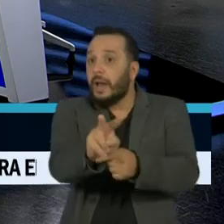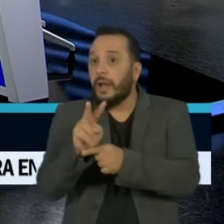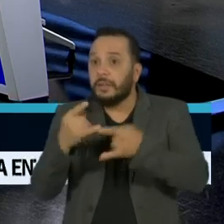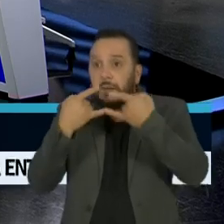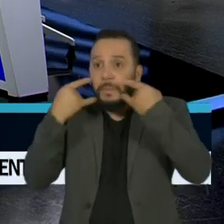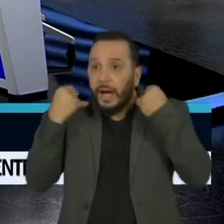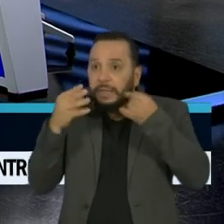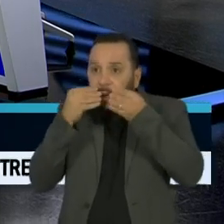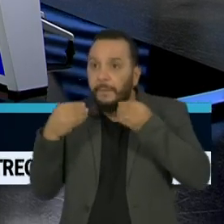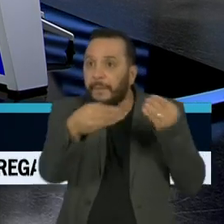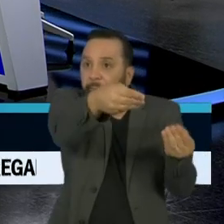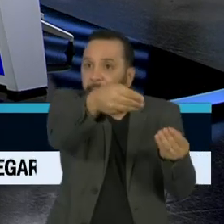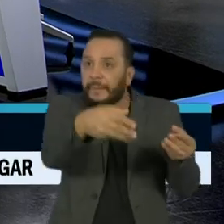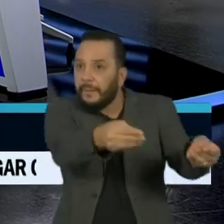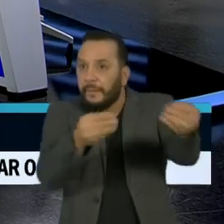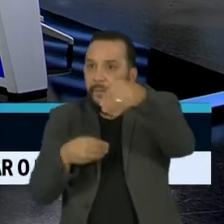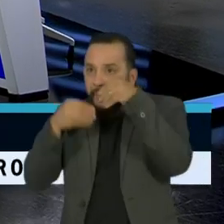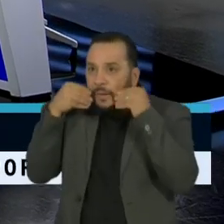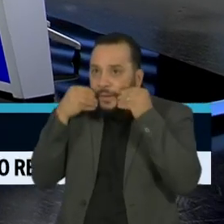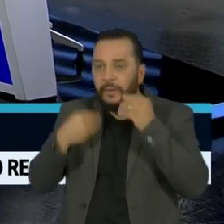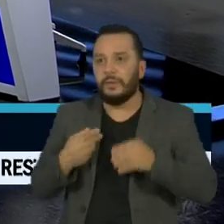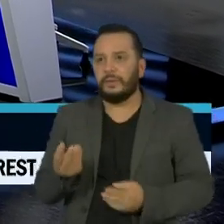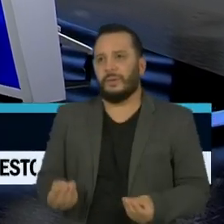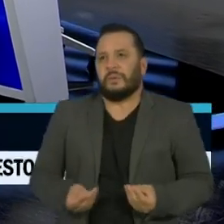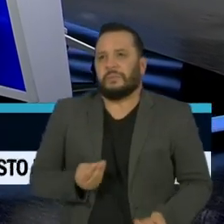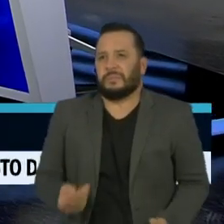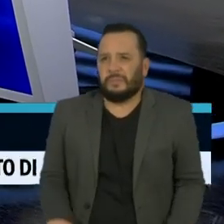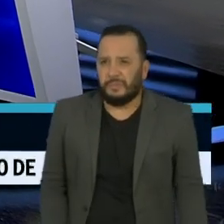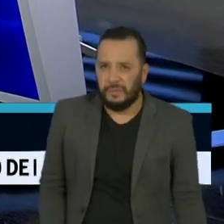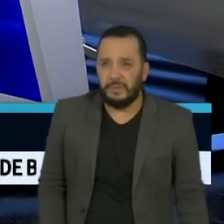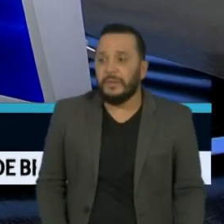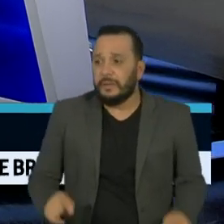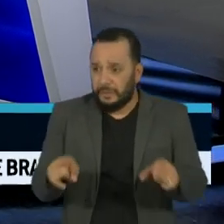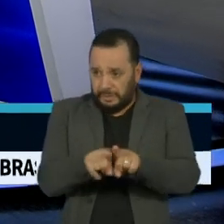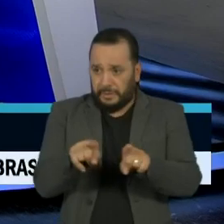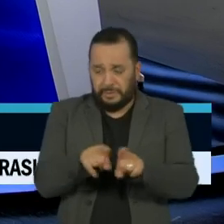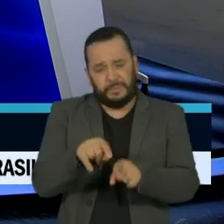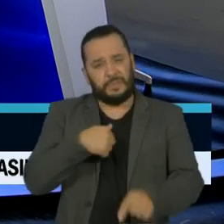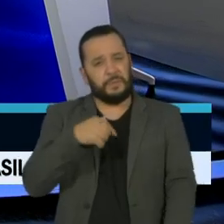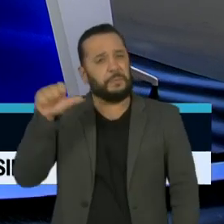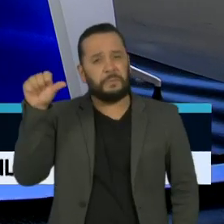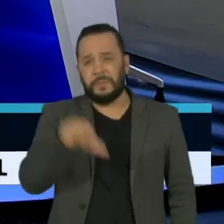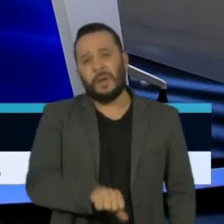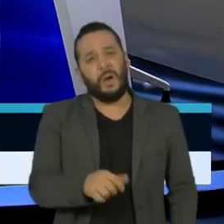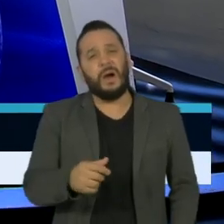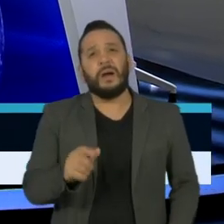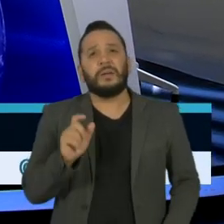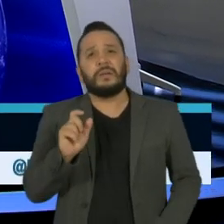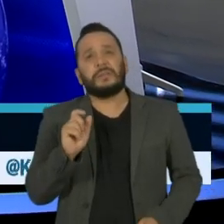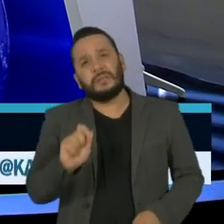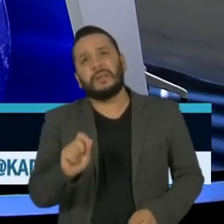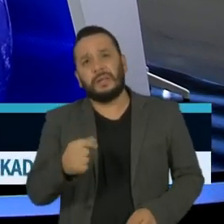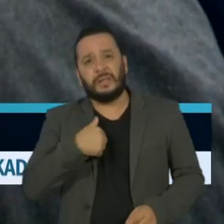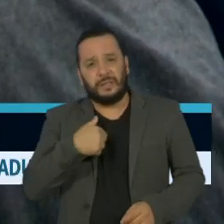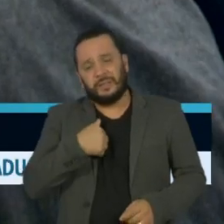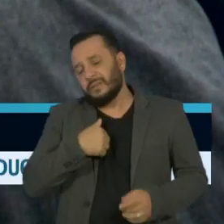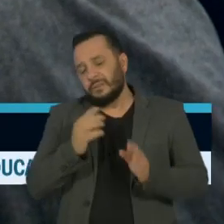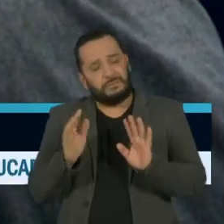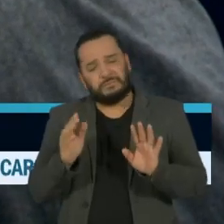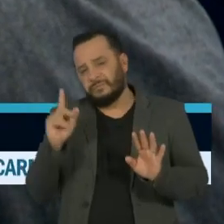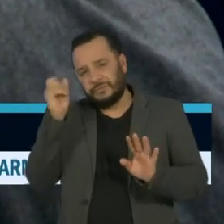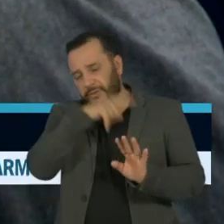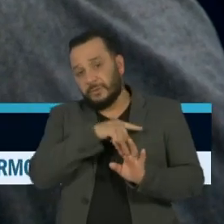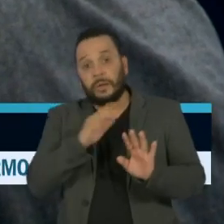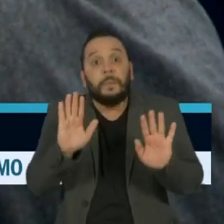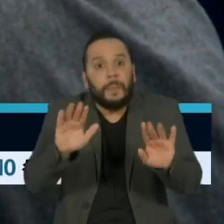pior. Agora, Pondé, é a maior distribuição de rendas que o país já teve notícia. São mais de 120 bilhões distribuídos. Nos bastidores